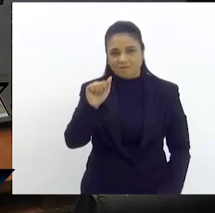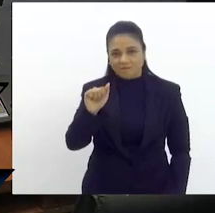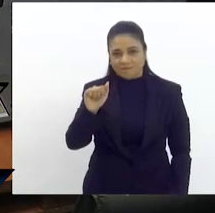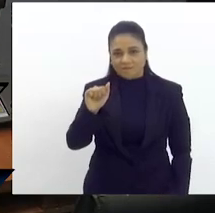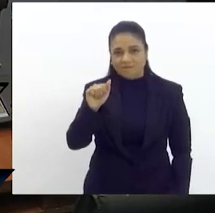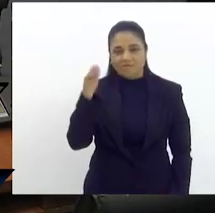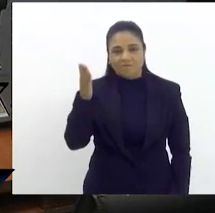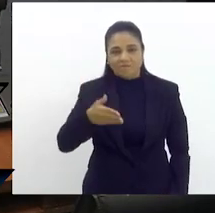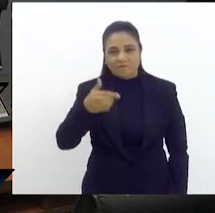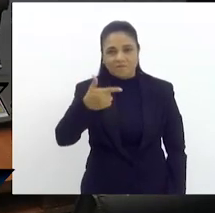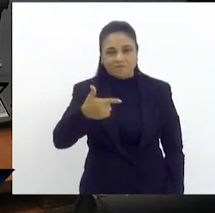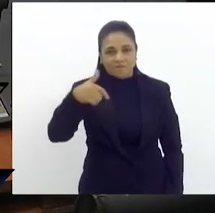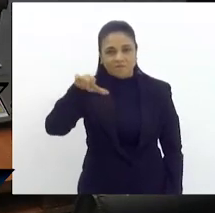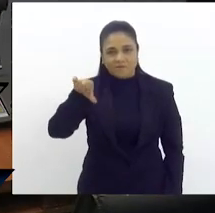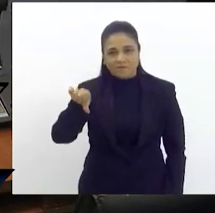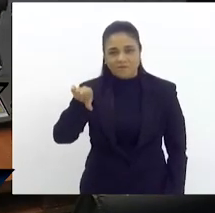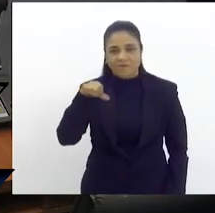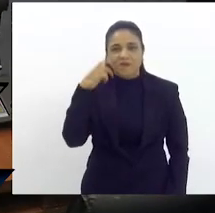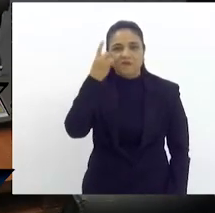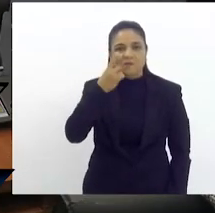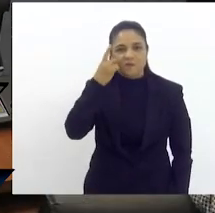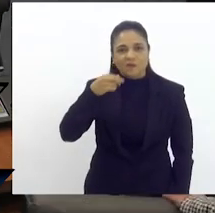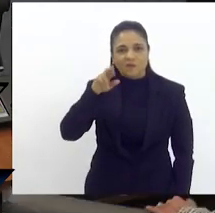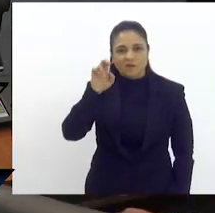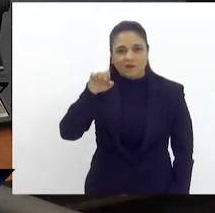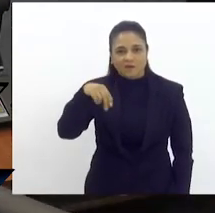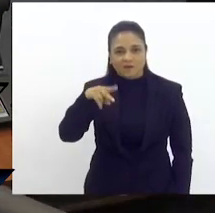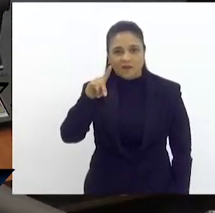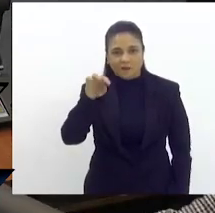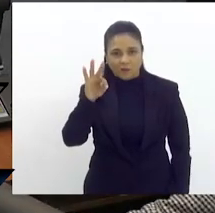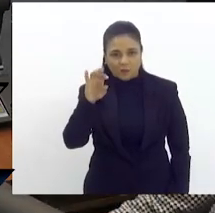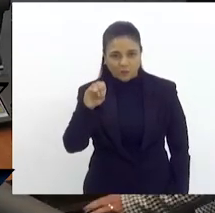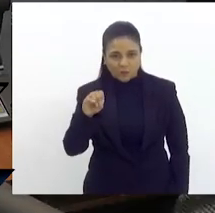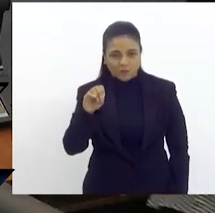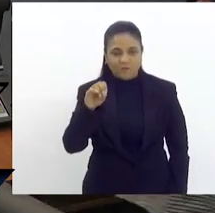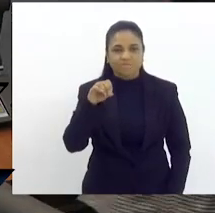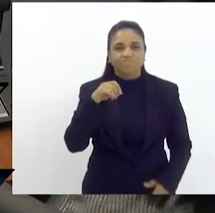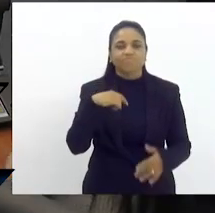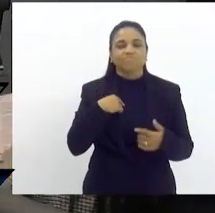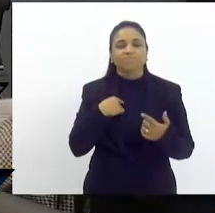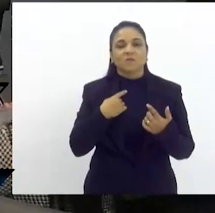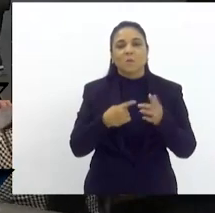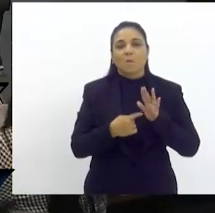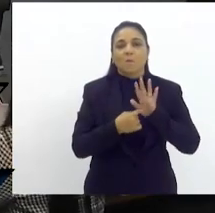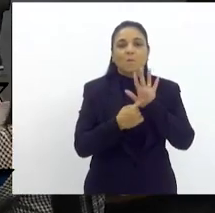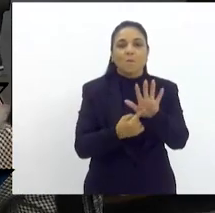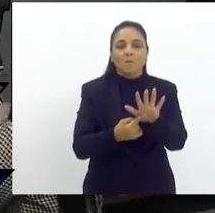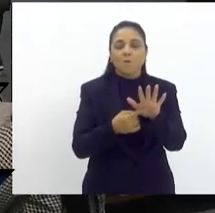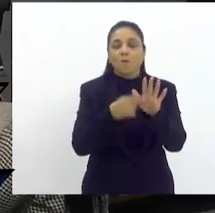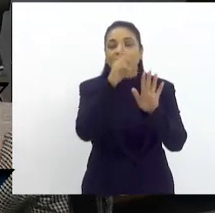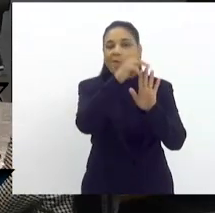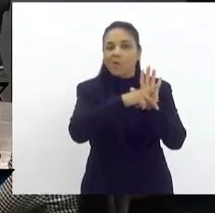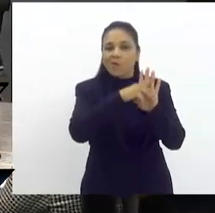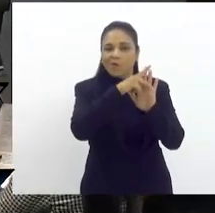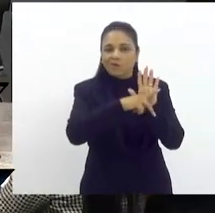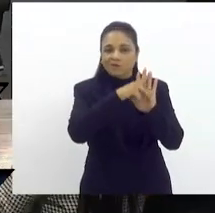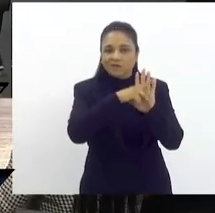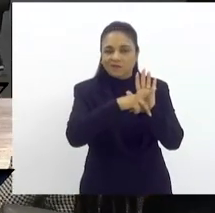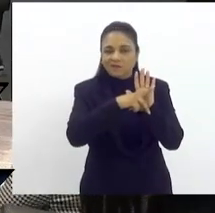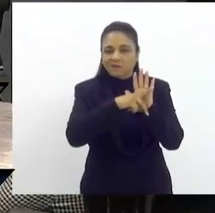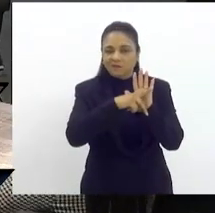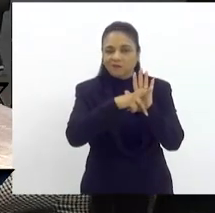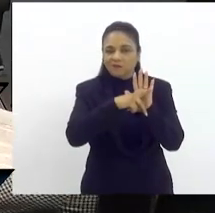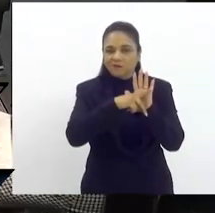207/2019 de autoria Deputado Renato guzolino que determina que o processo de emissão